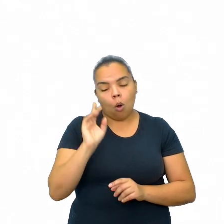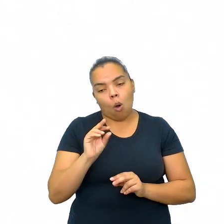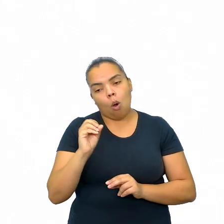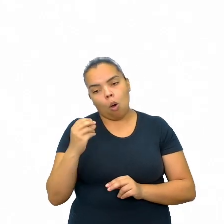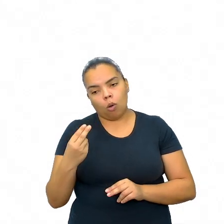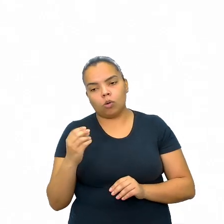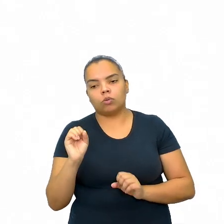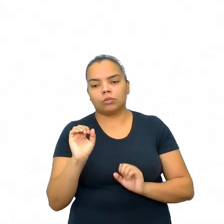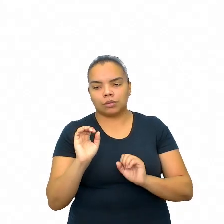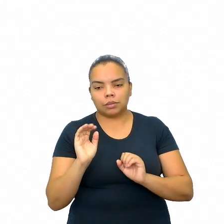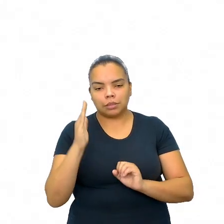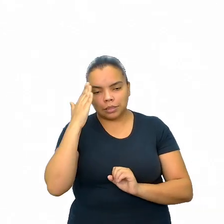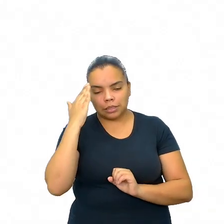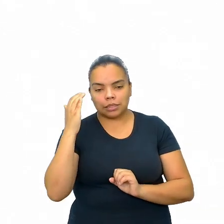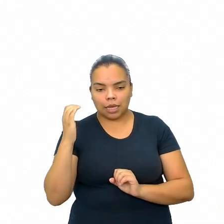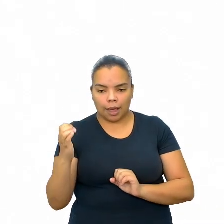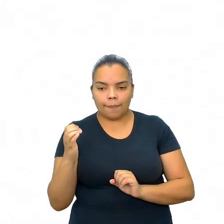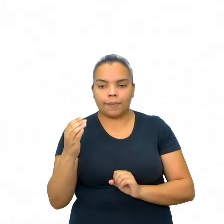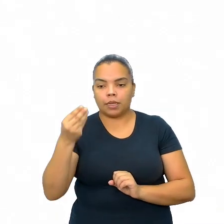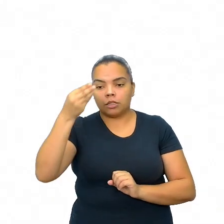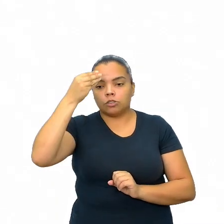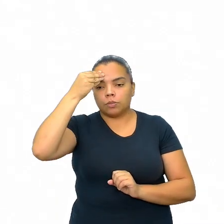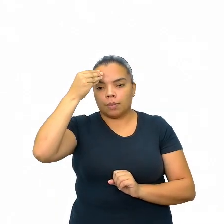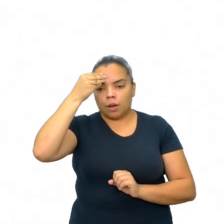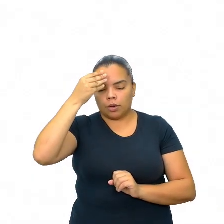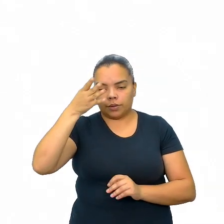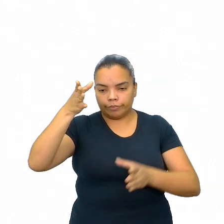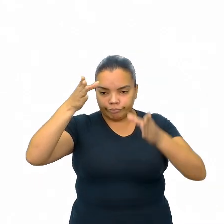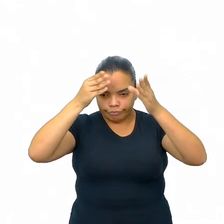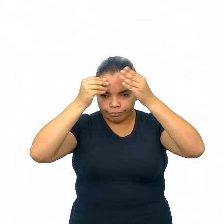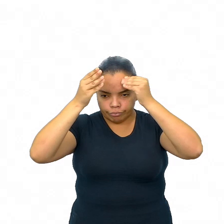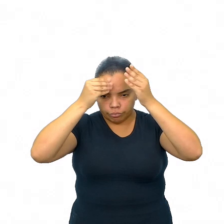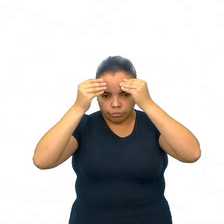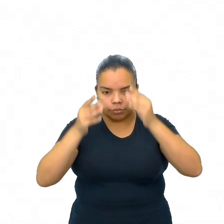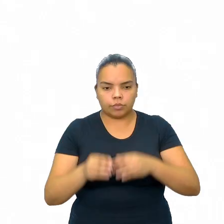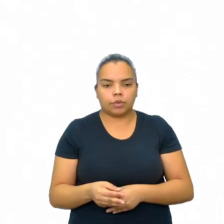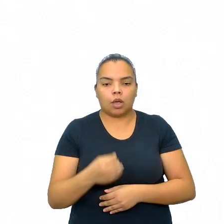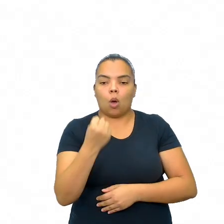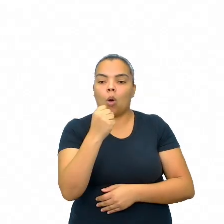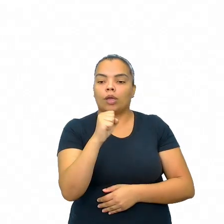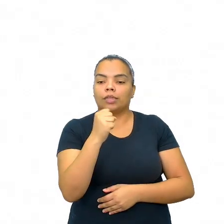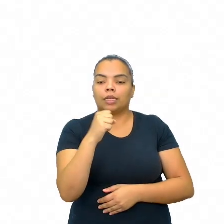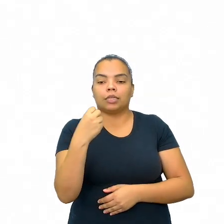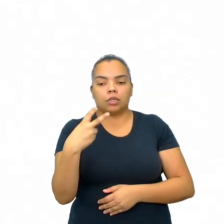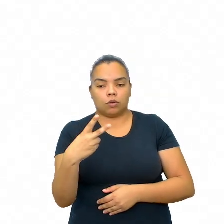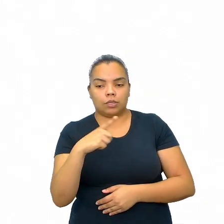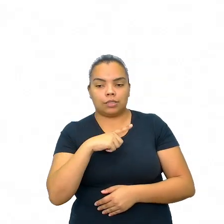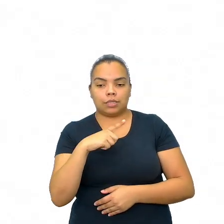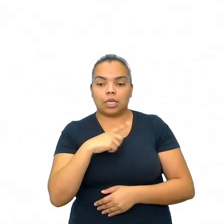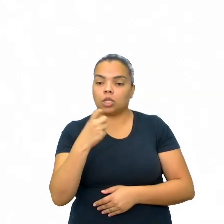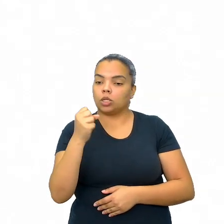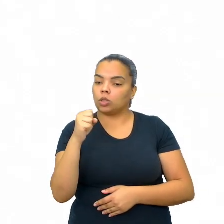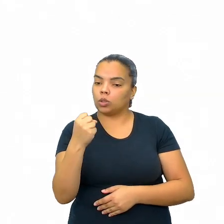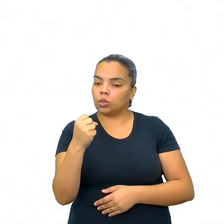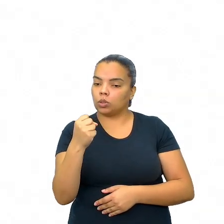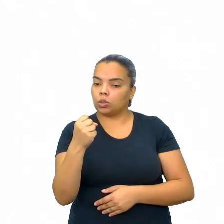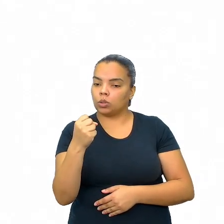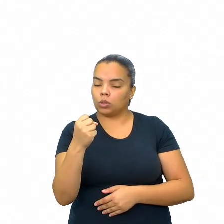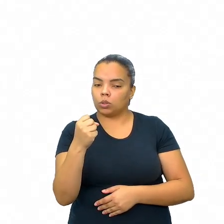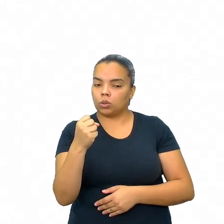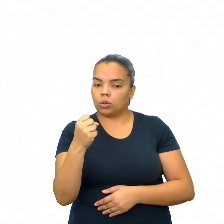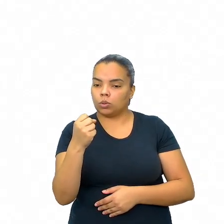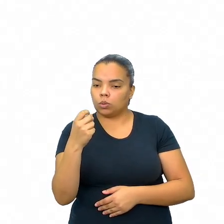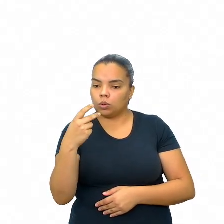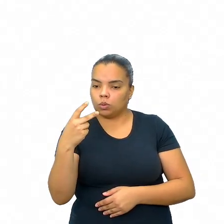do trabalho com o calendário. O número 82 tem algarismos diferentes, mas que